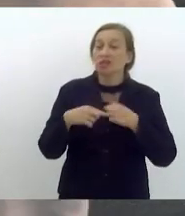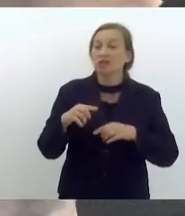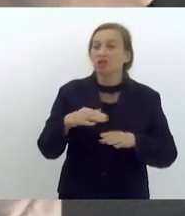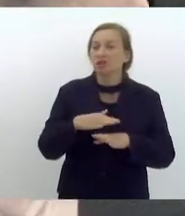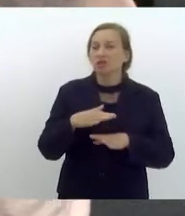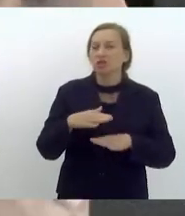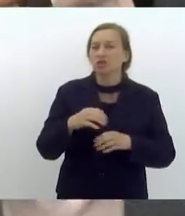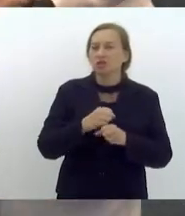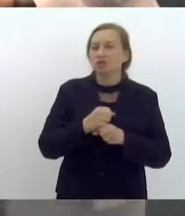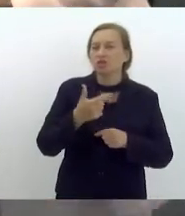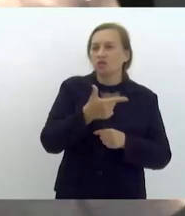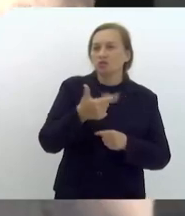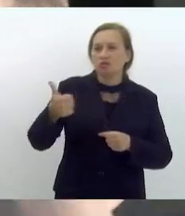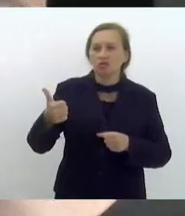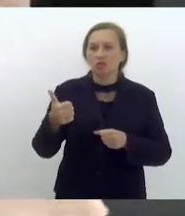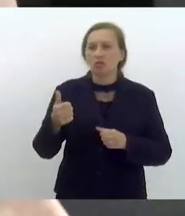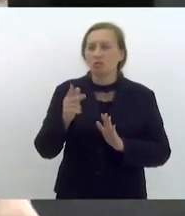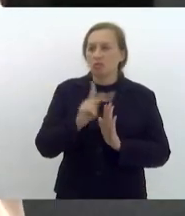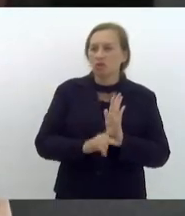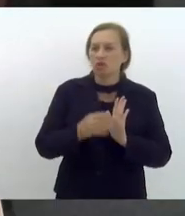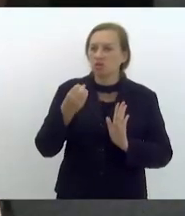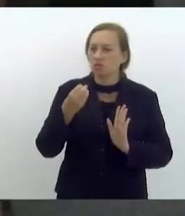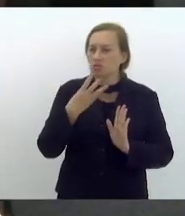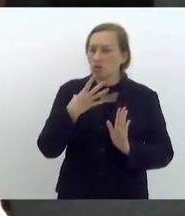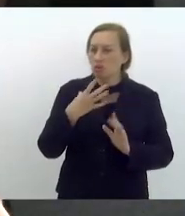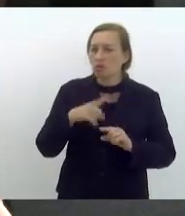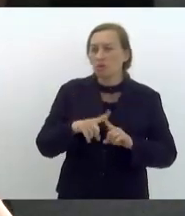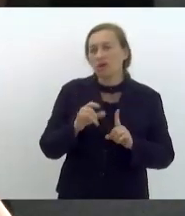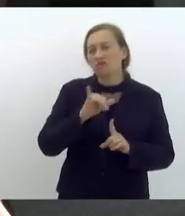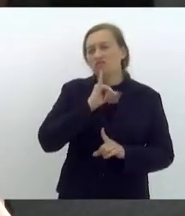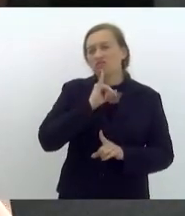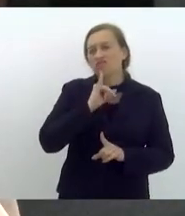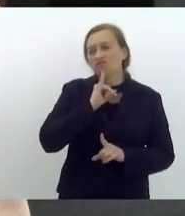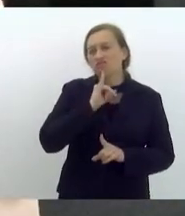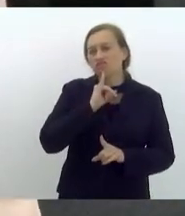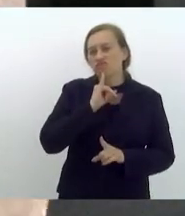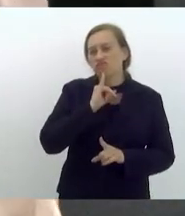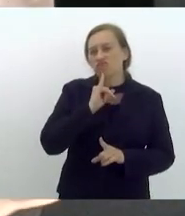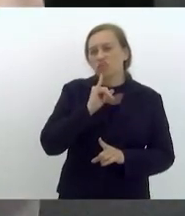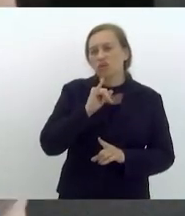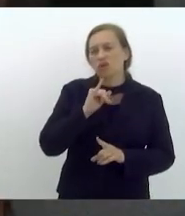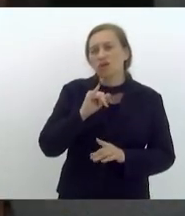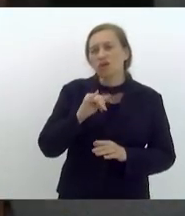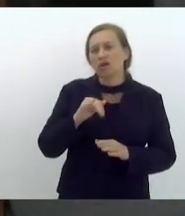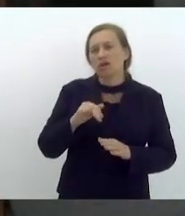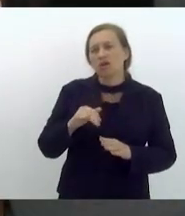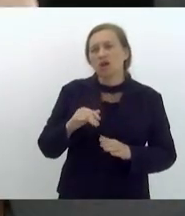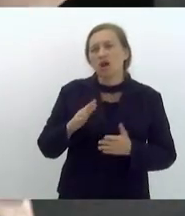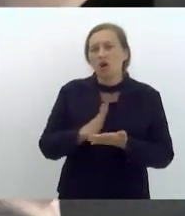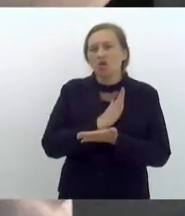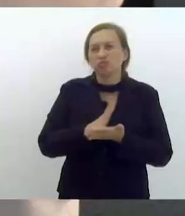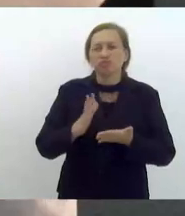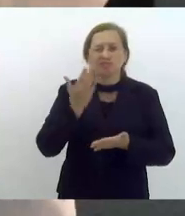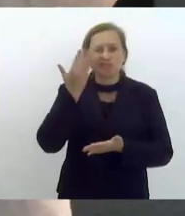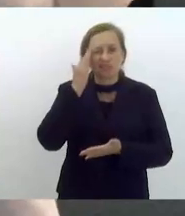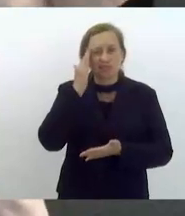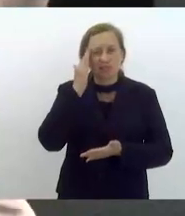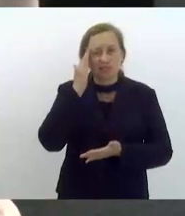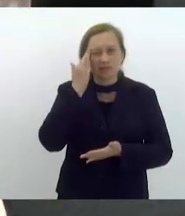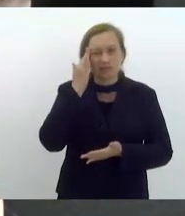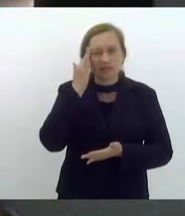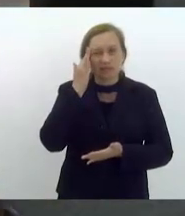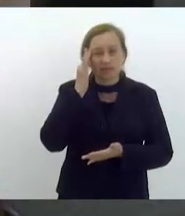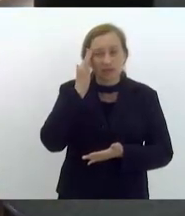é no projeto Fantástico mas infelizmente a maioria aqui entendeu o contrário Espero que o governador fique feliz